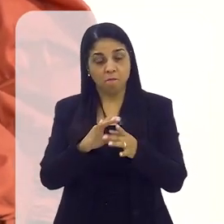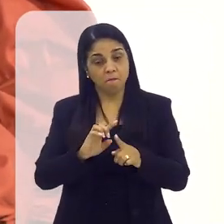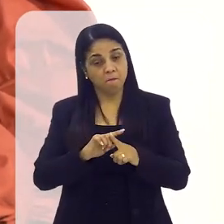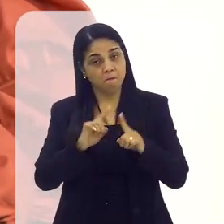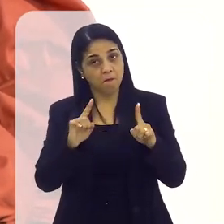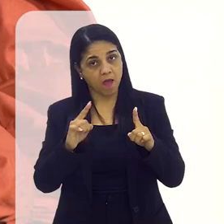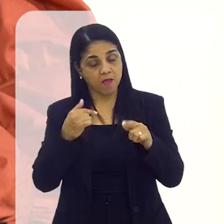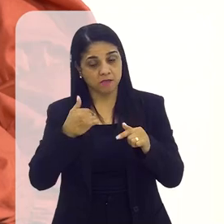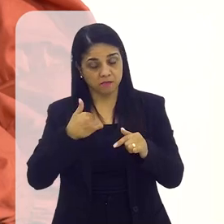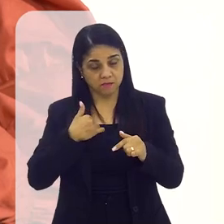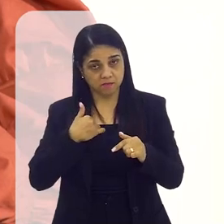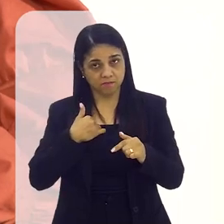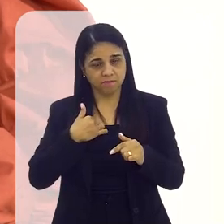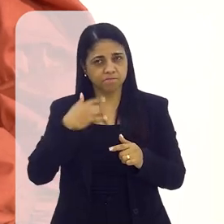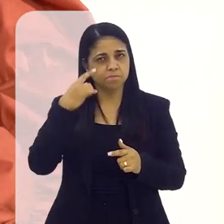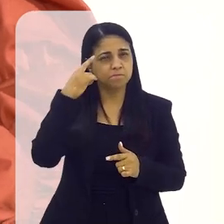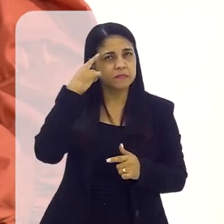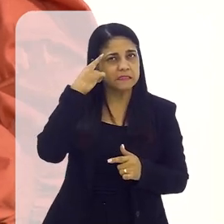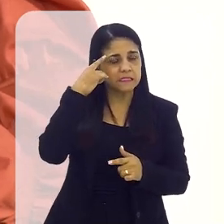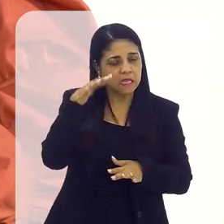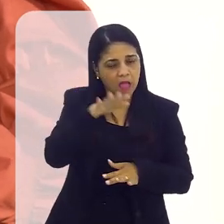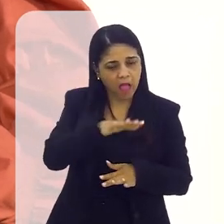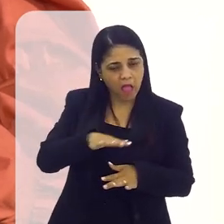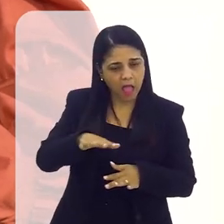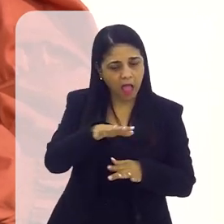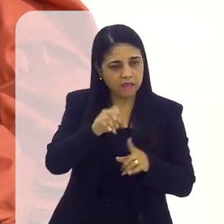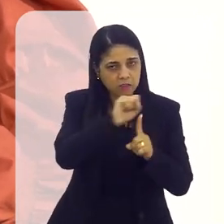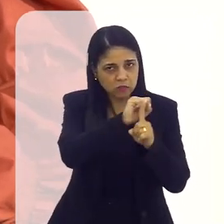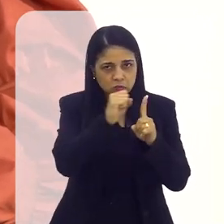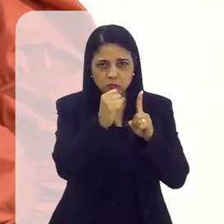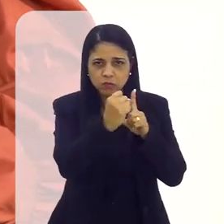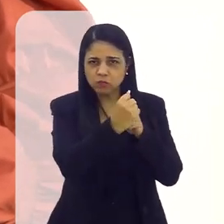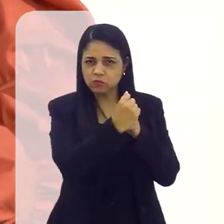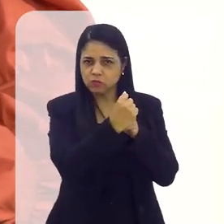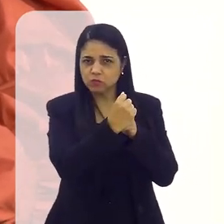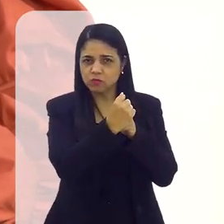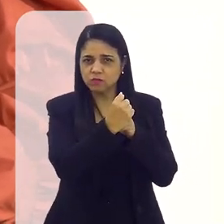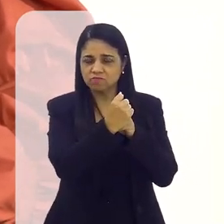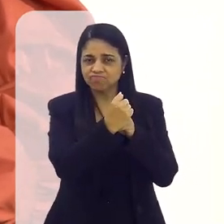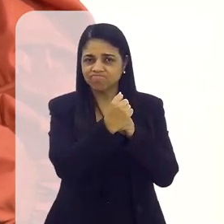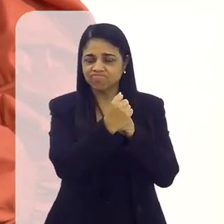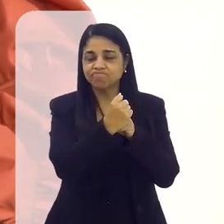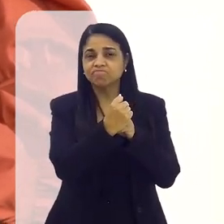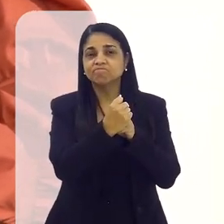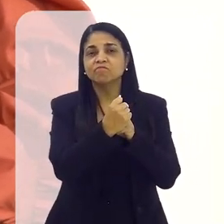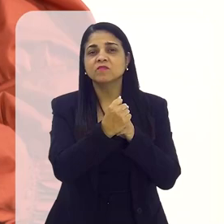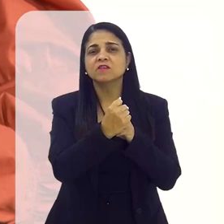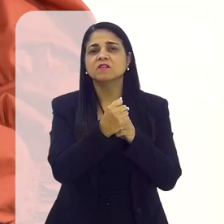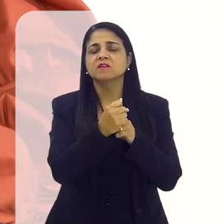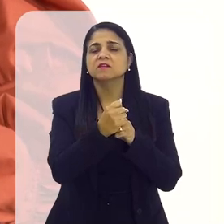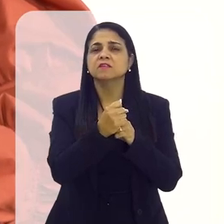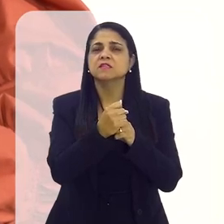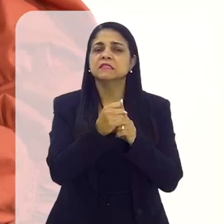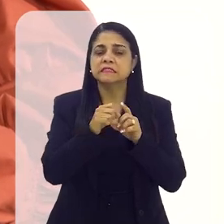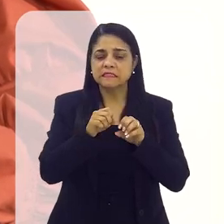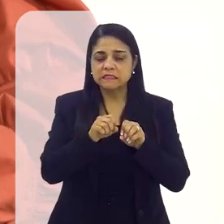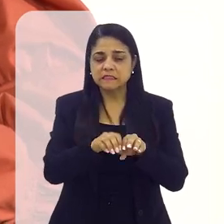Mas o que me levou à área social, na verdade, foi